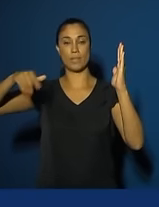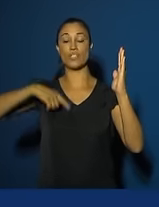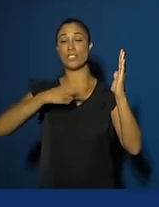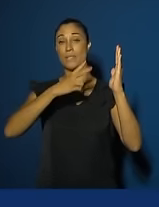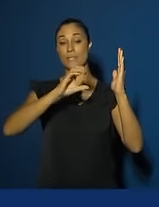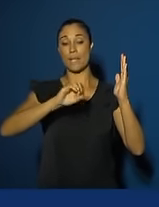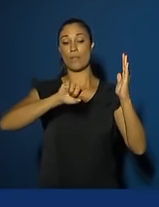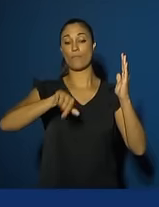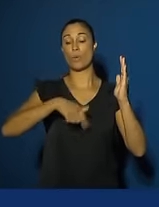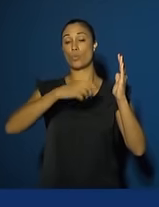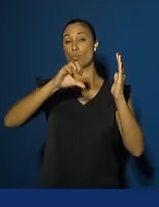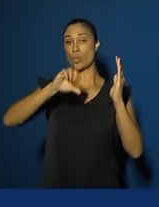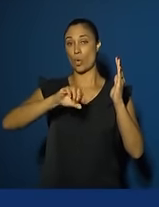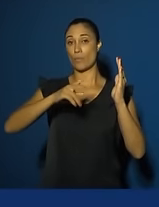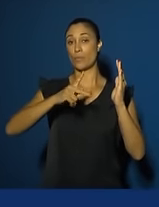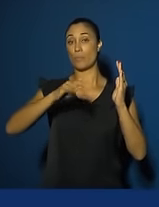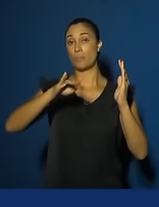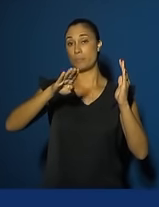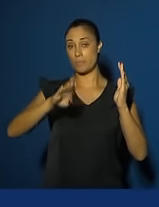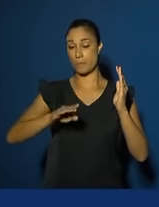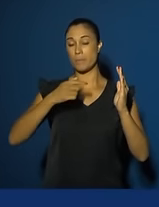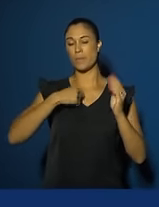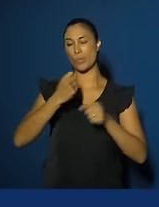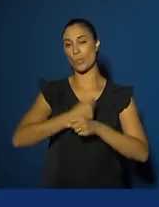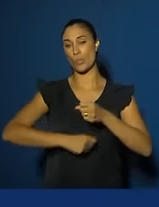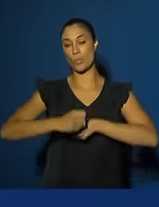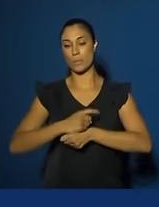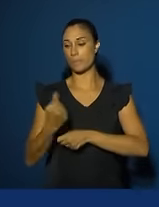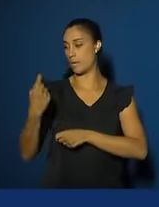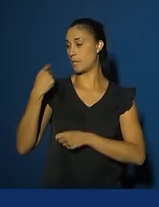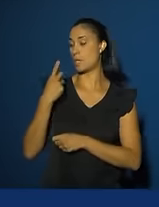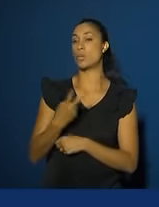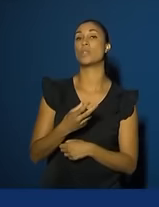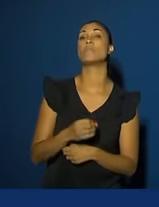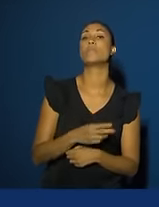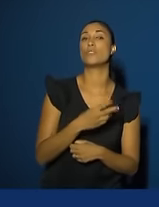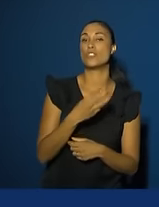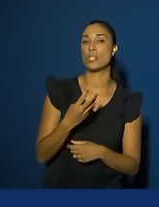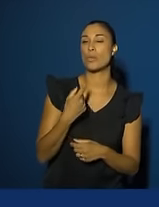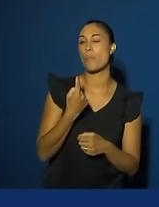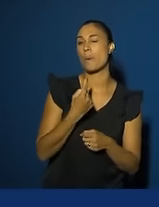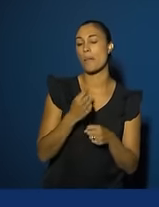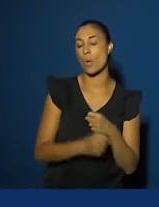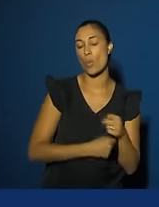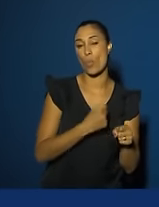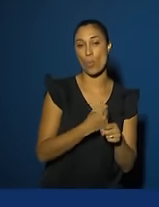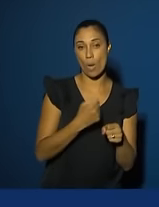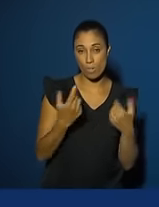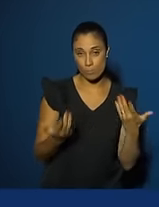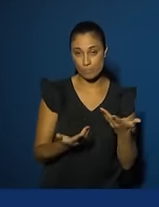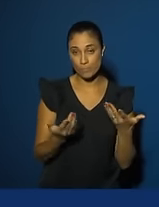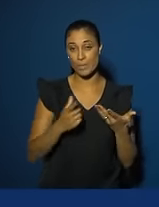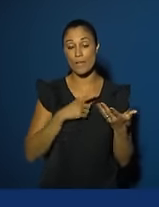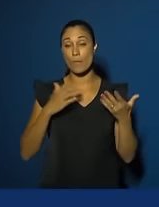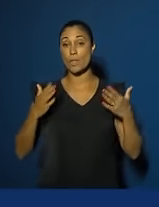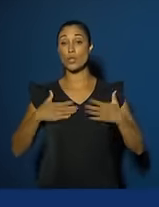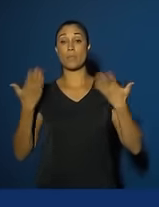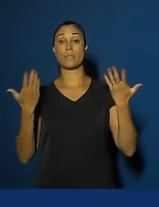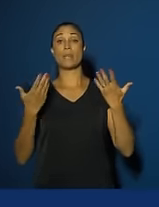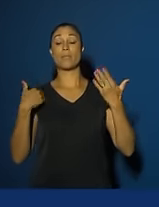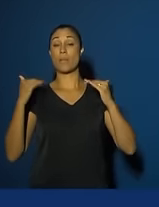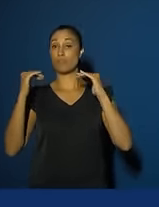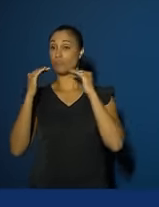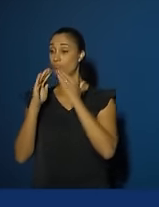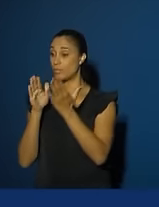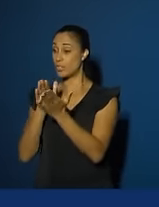0.9 do PIB no ano no ano passado 2023 primeiro ano do novo governo a gente teve uma nova surpresa que a despesa com pessoal